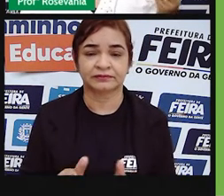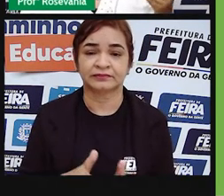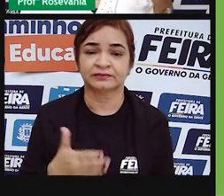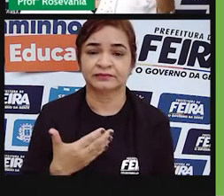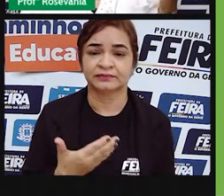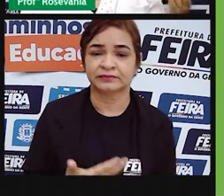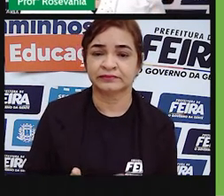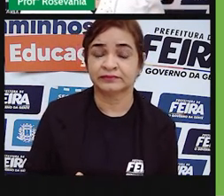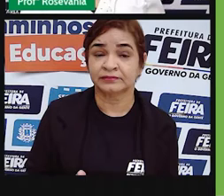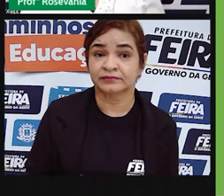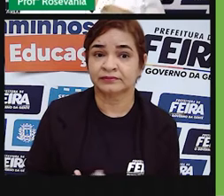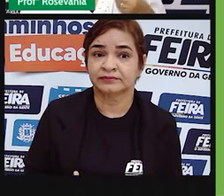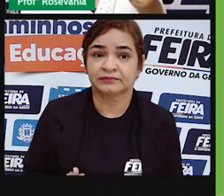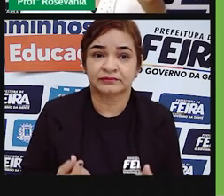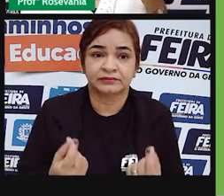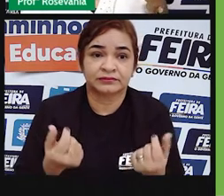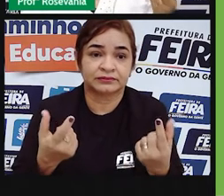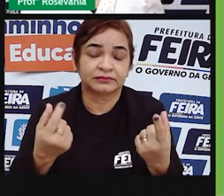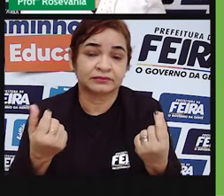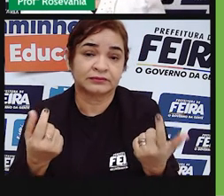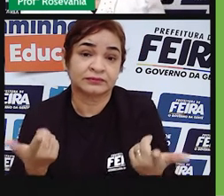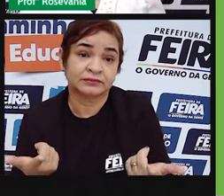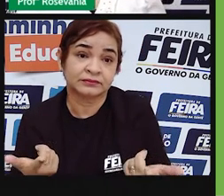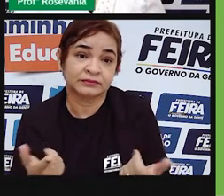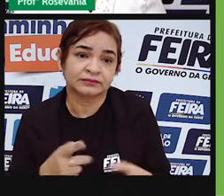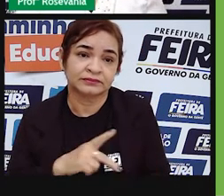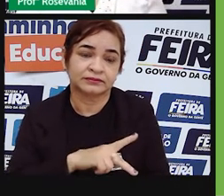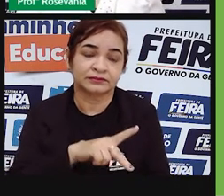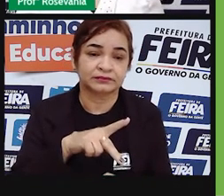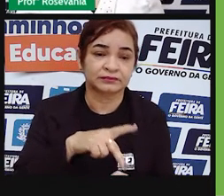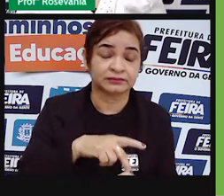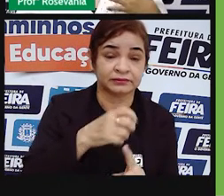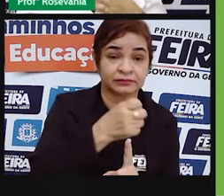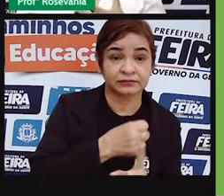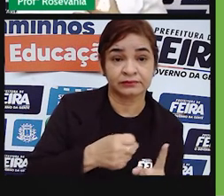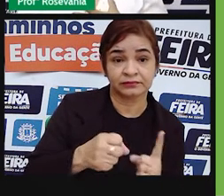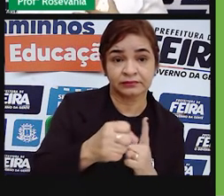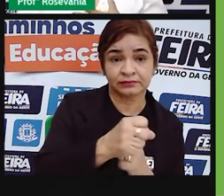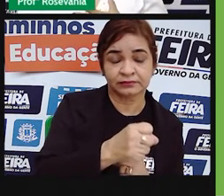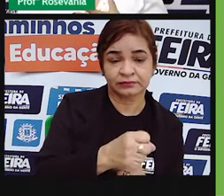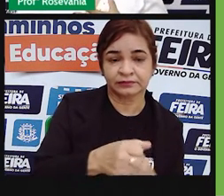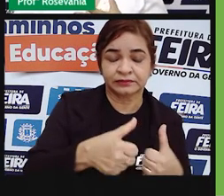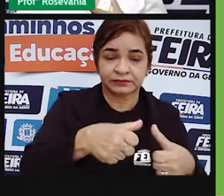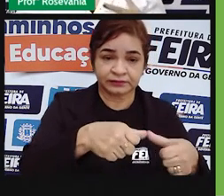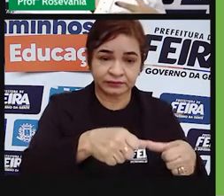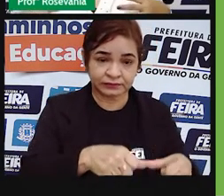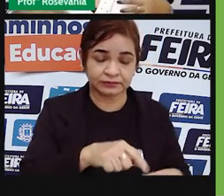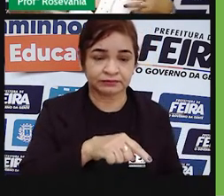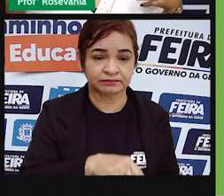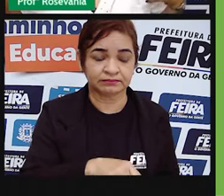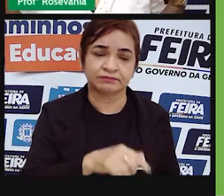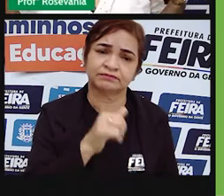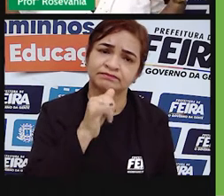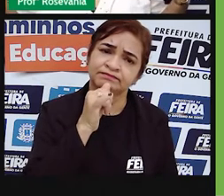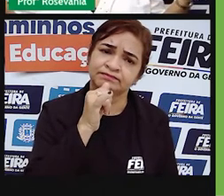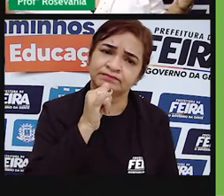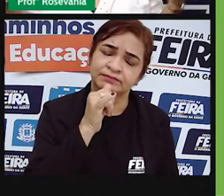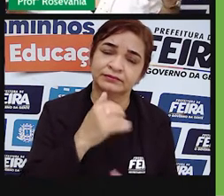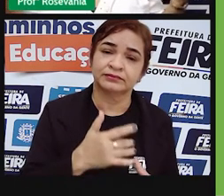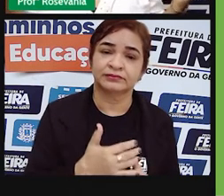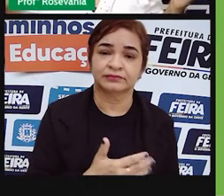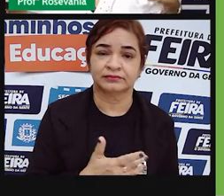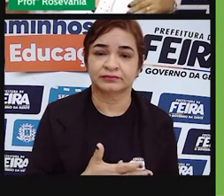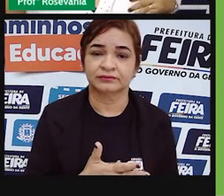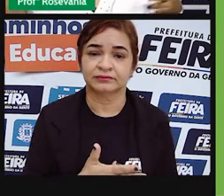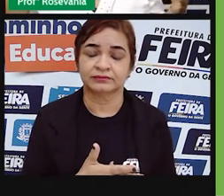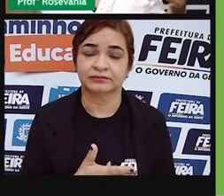de condições econômicas, né, de condições sociais. Por exemplo, eu estou numa cidade que eu já cheguei,